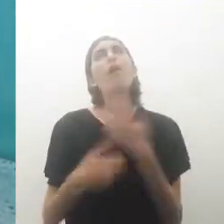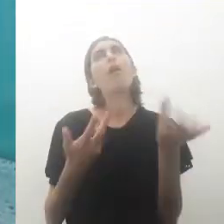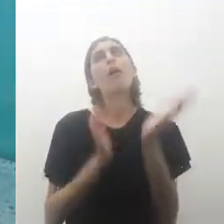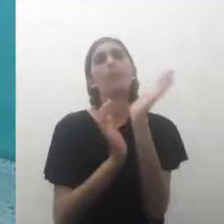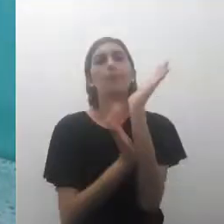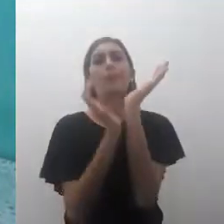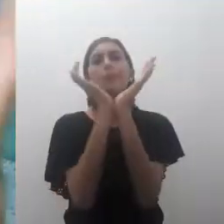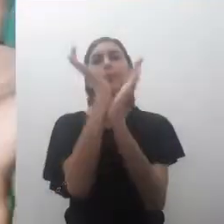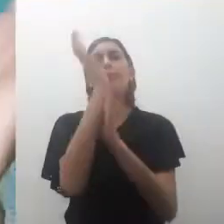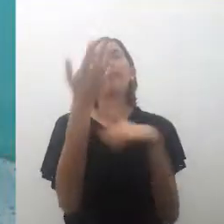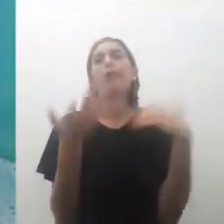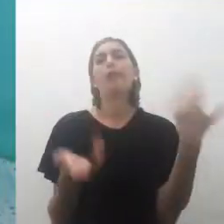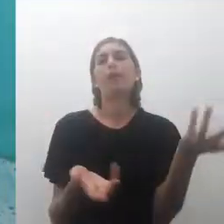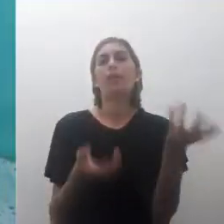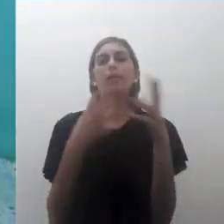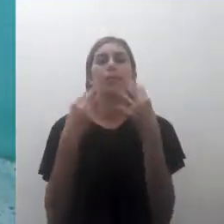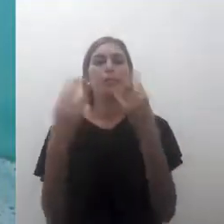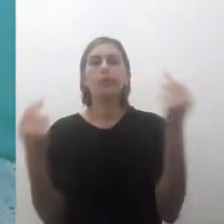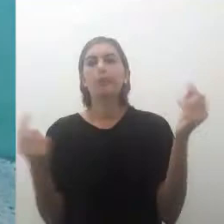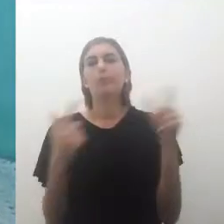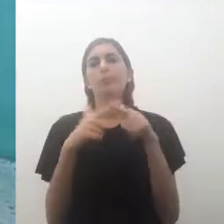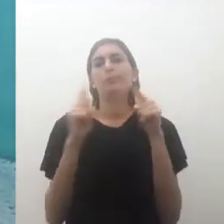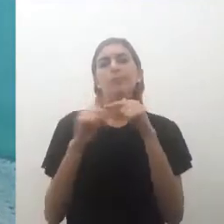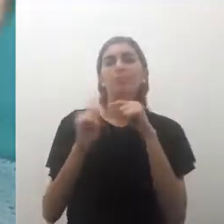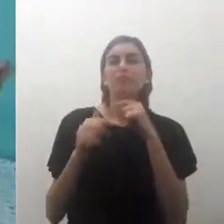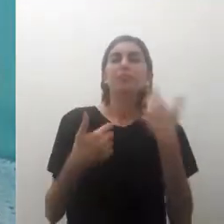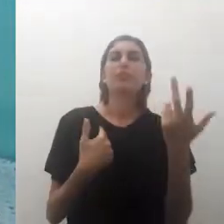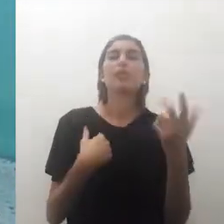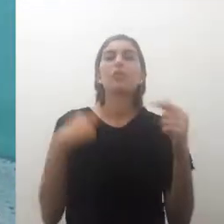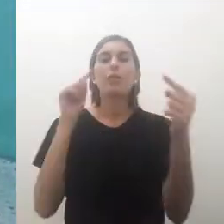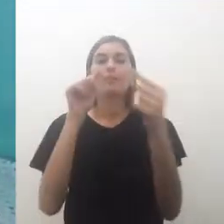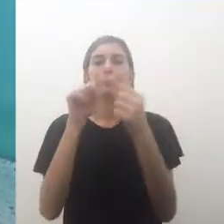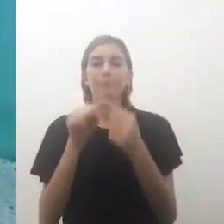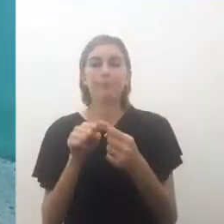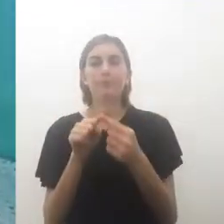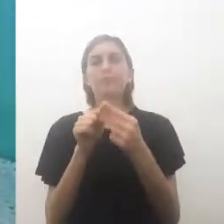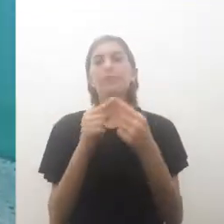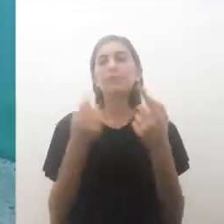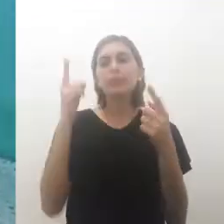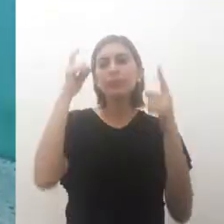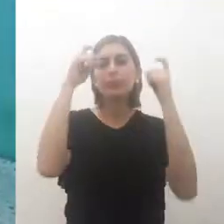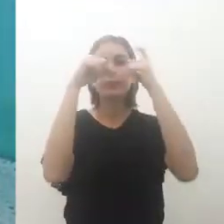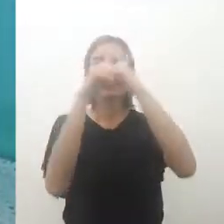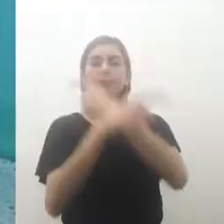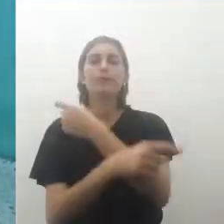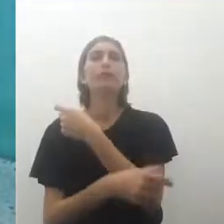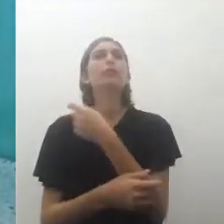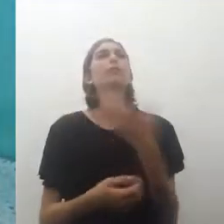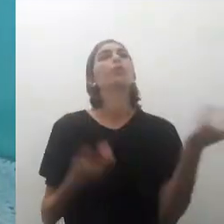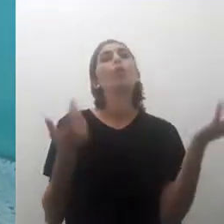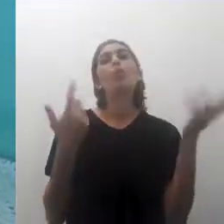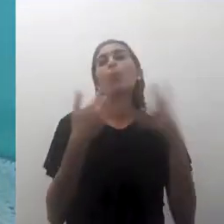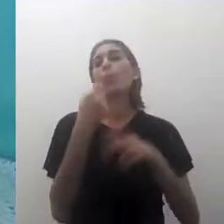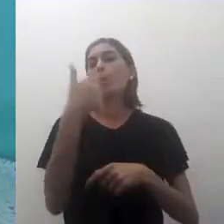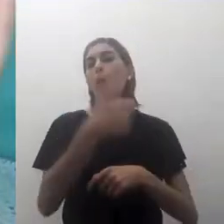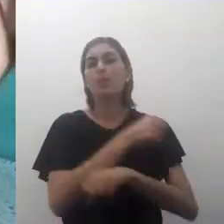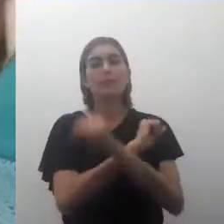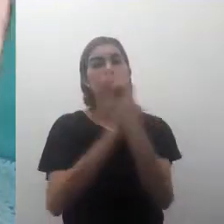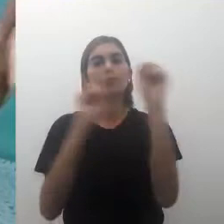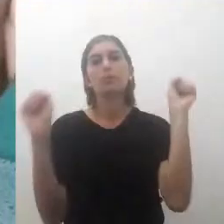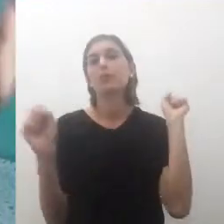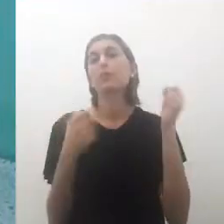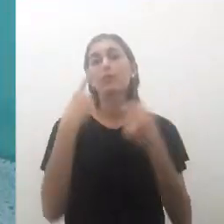né? Muito burocrático, a gente fala sempre isso. É muito burocrático, a gente associa a burocracia a ser difícil, algo até